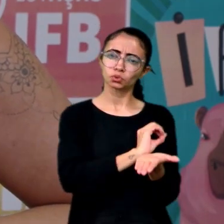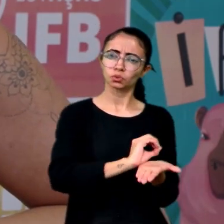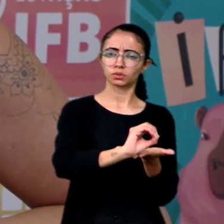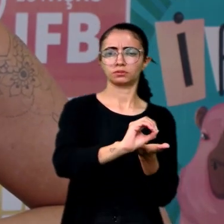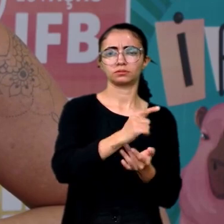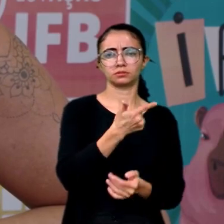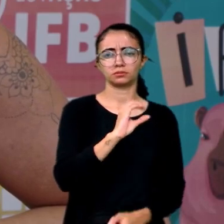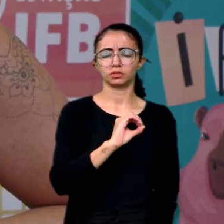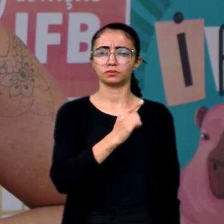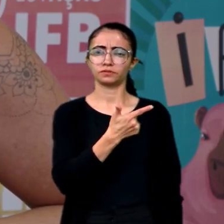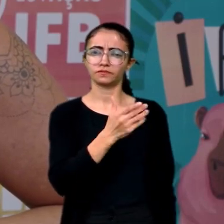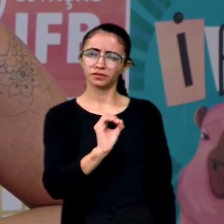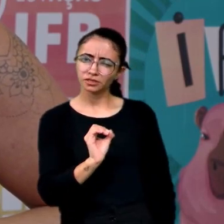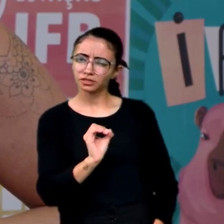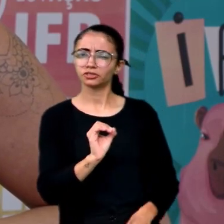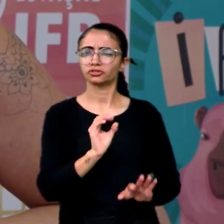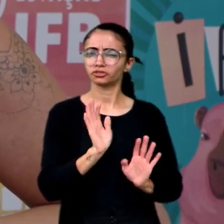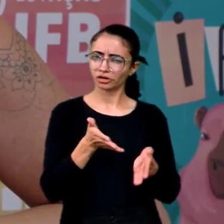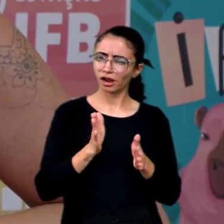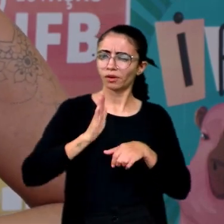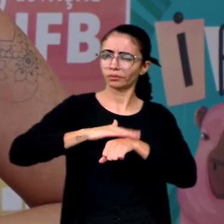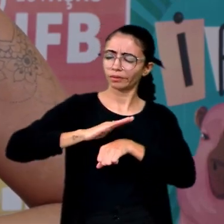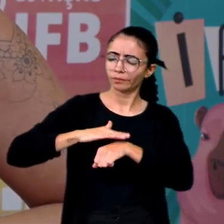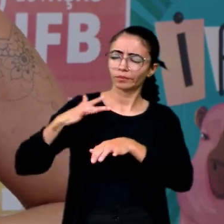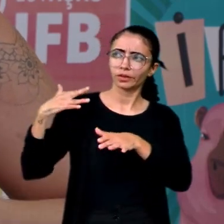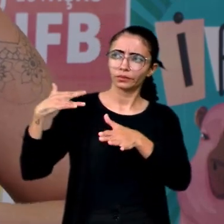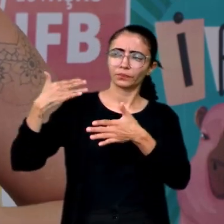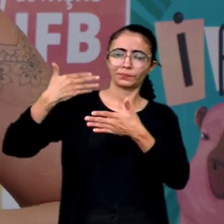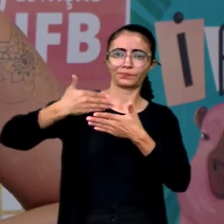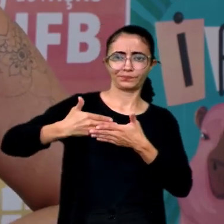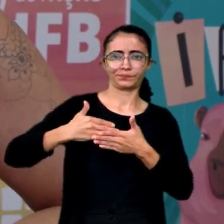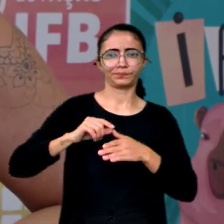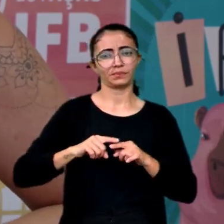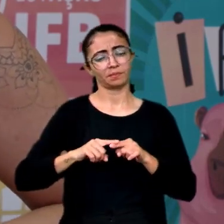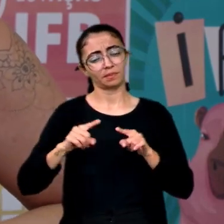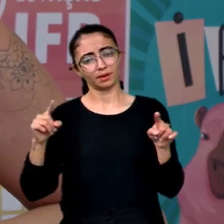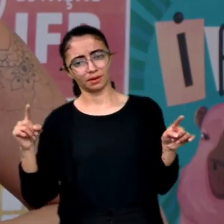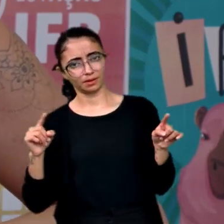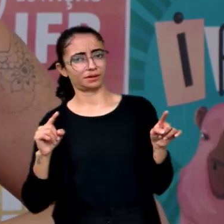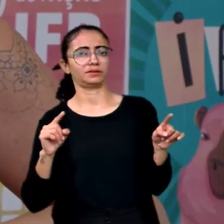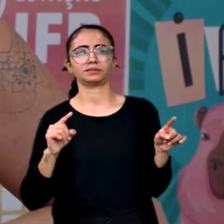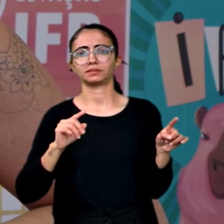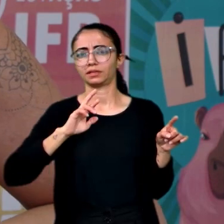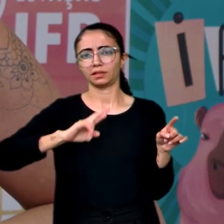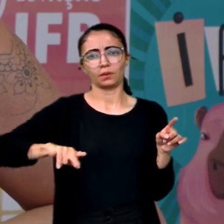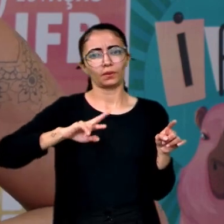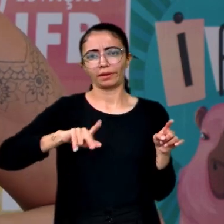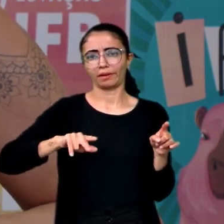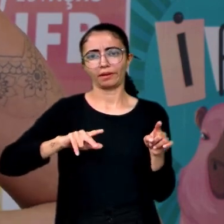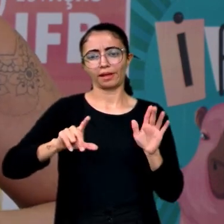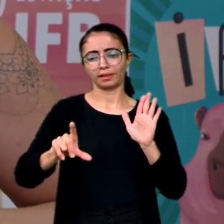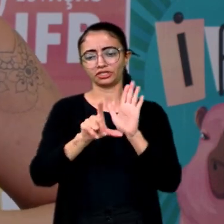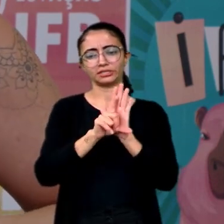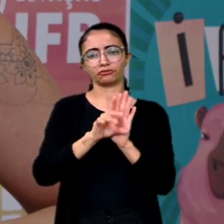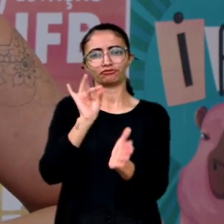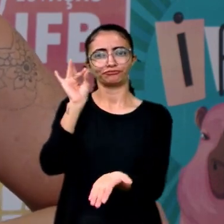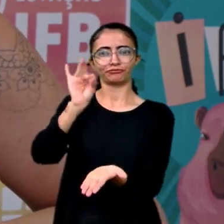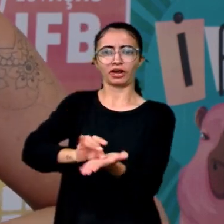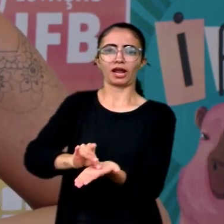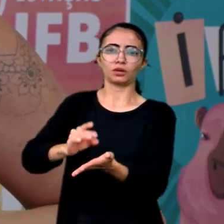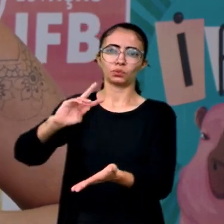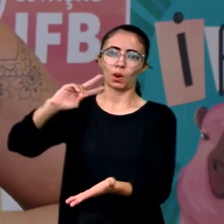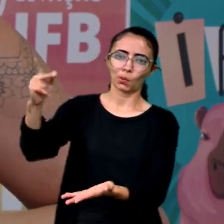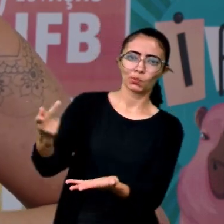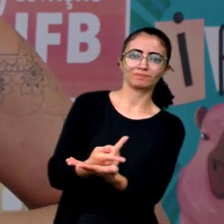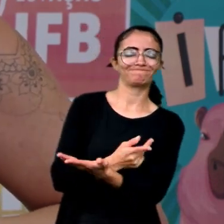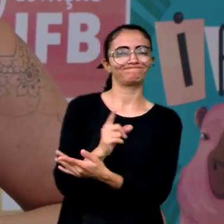acho que de 2017, já tem um tempo. Mas, enfim, não estão sendo totalmente aplicadas, porque tem